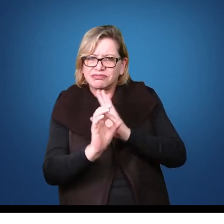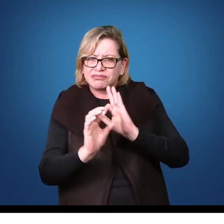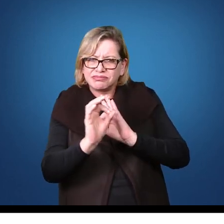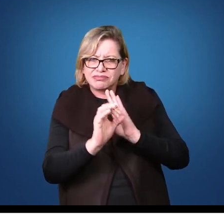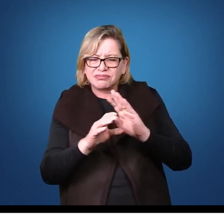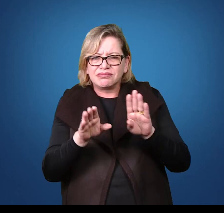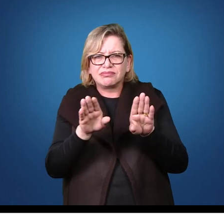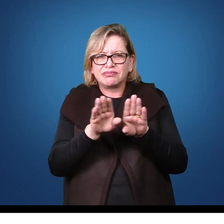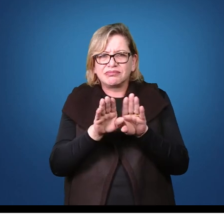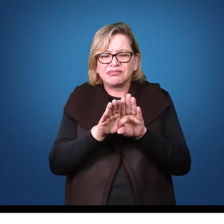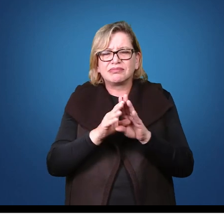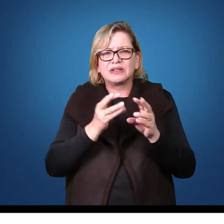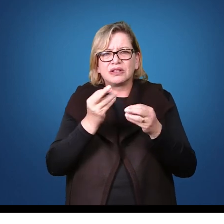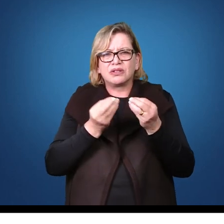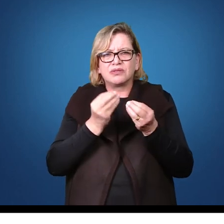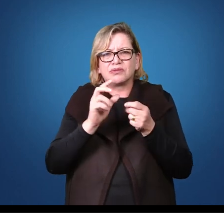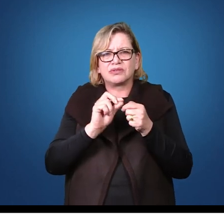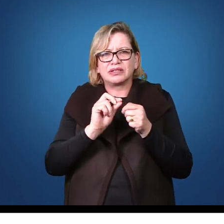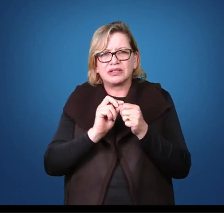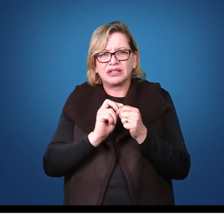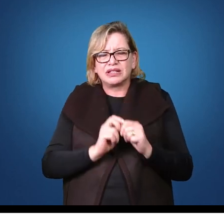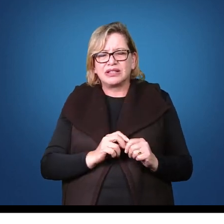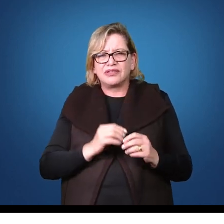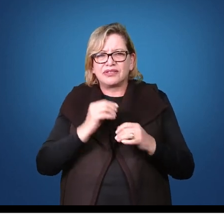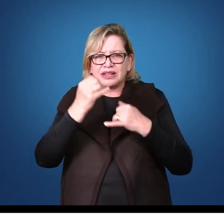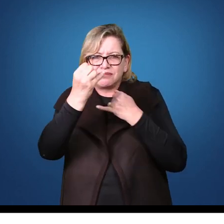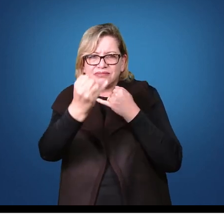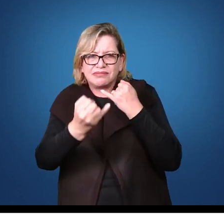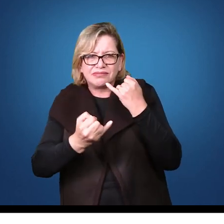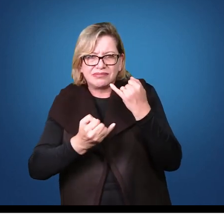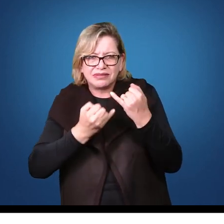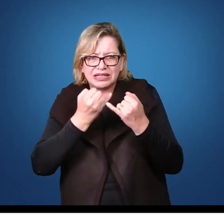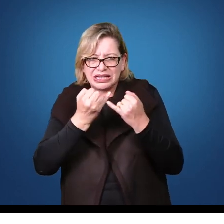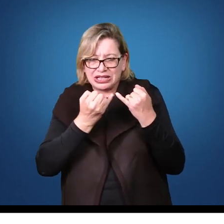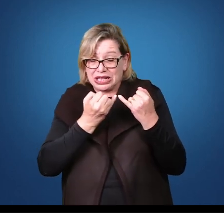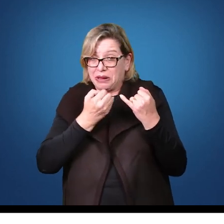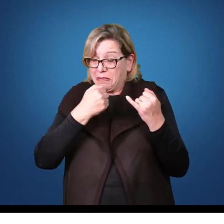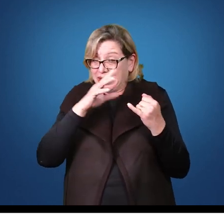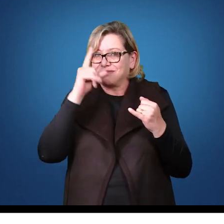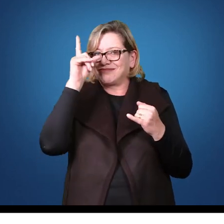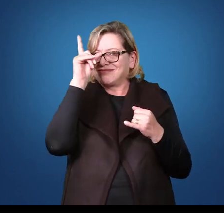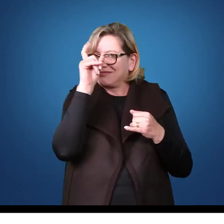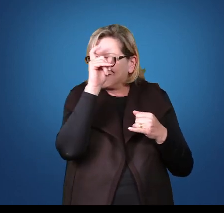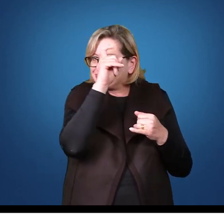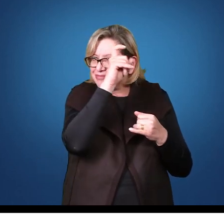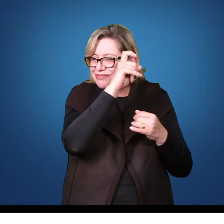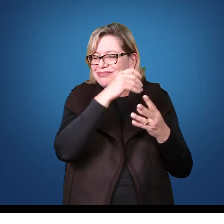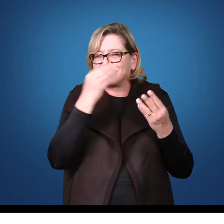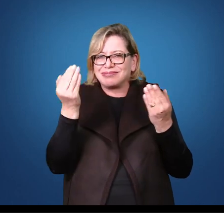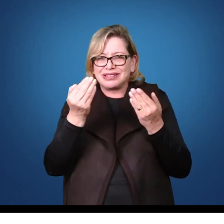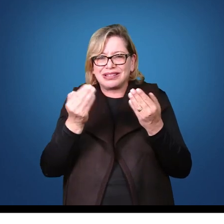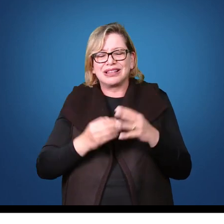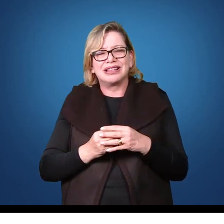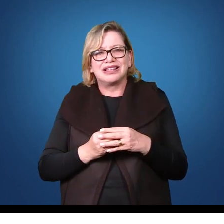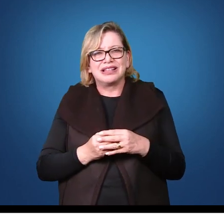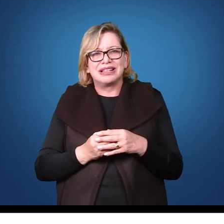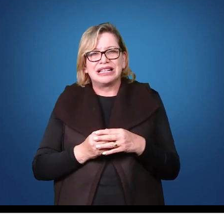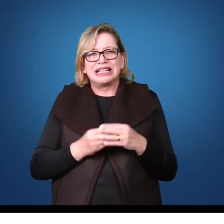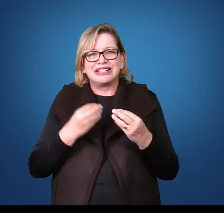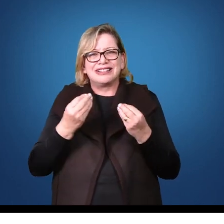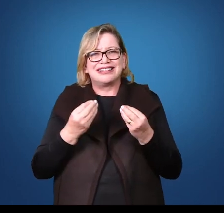Você também. Vamos fazer o jogo com um grau maior de dificuldade. Então,